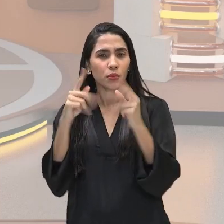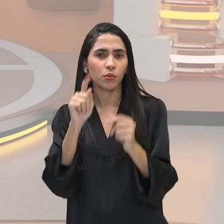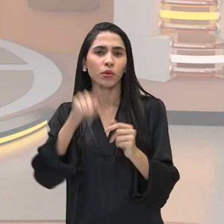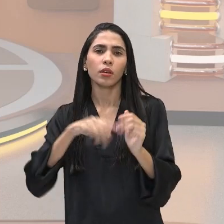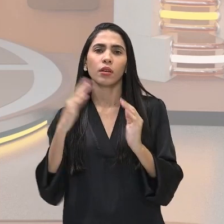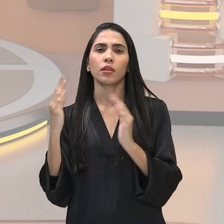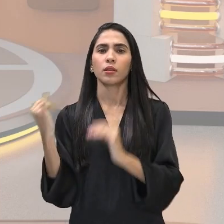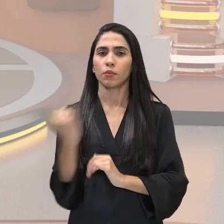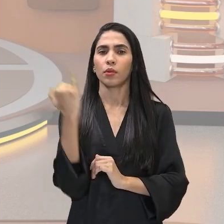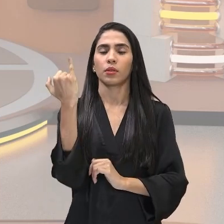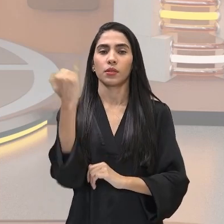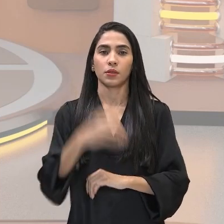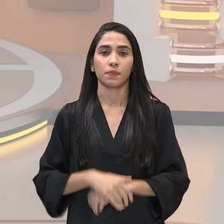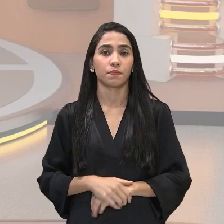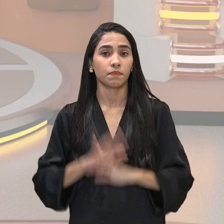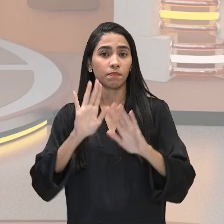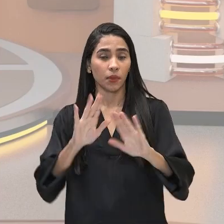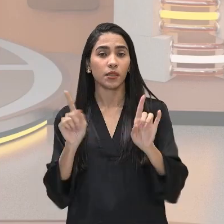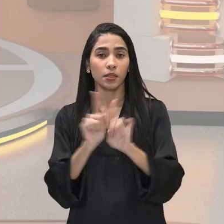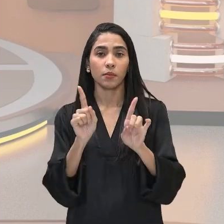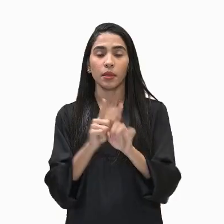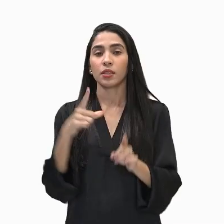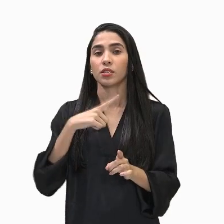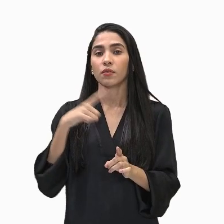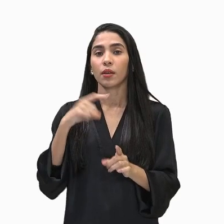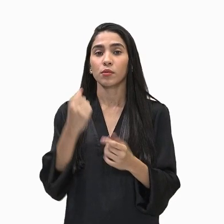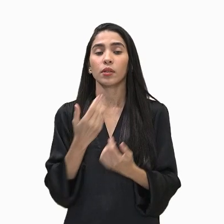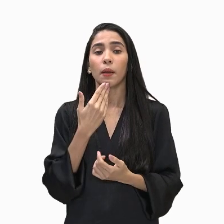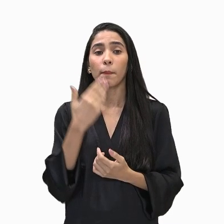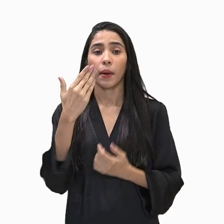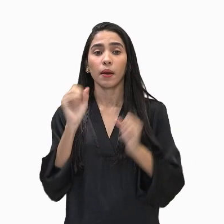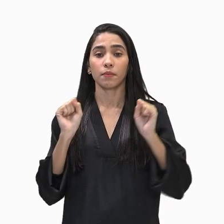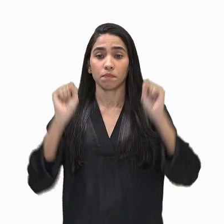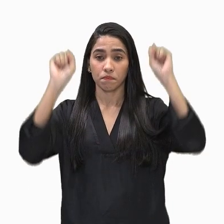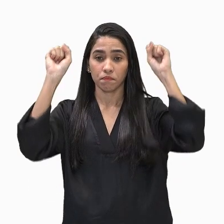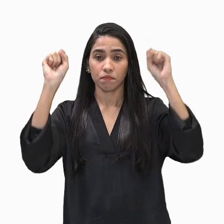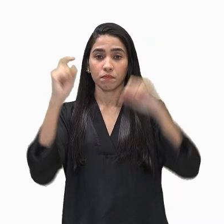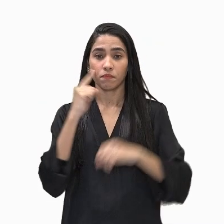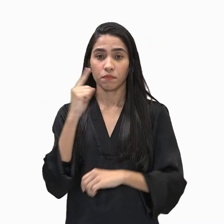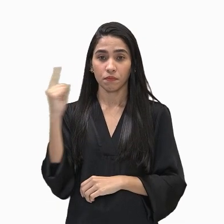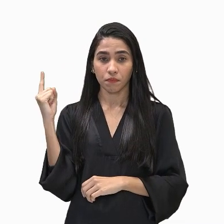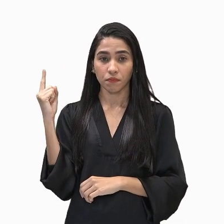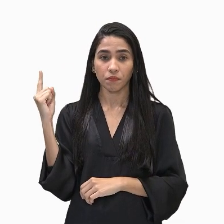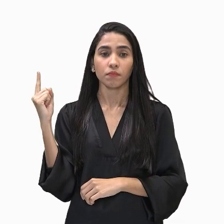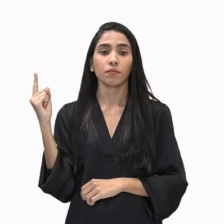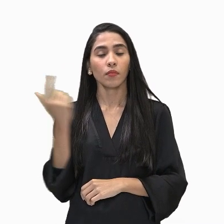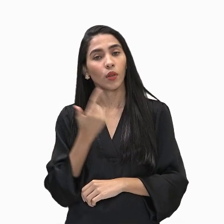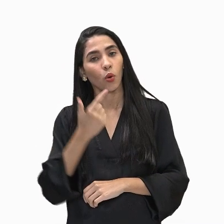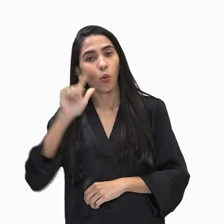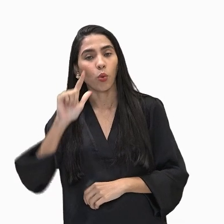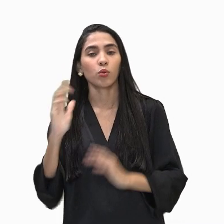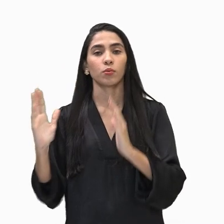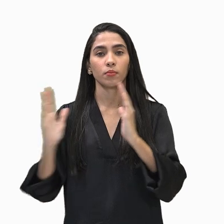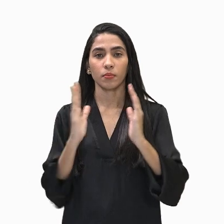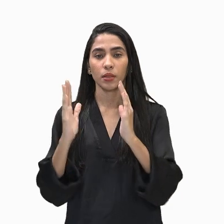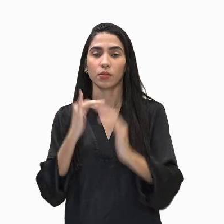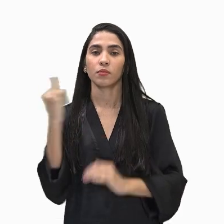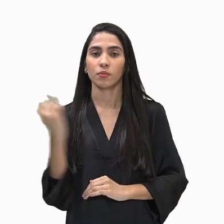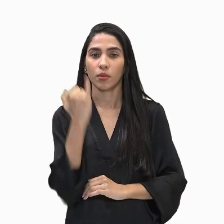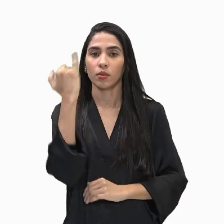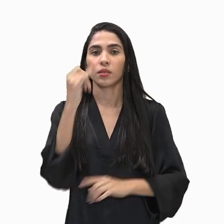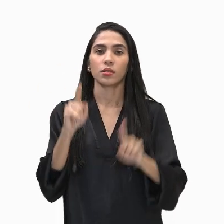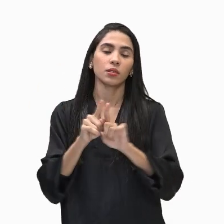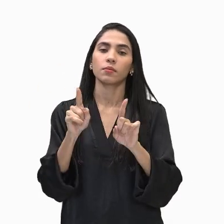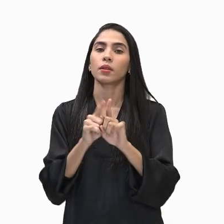período, tá bom? Mas nós tivemos também a Reforma Protestante. A Reforma Protestante foi outro momento importante, né,